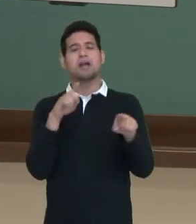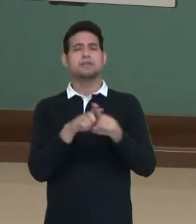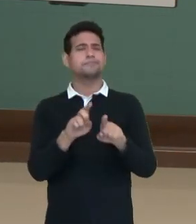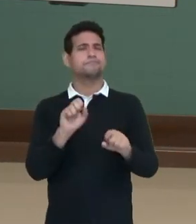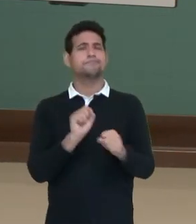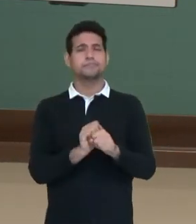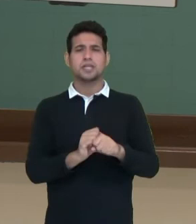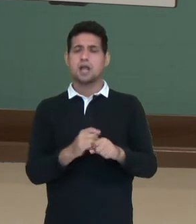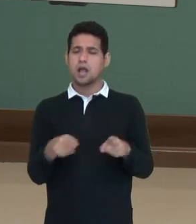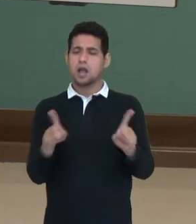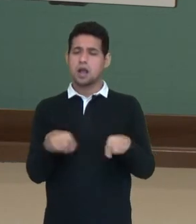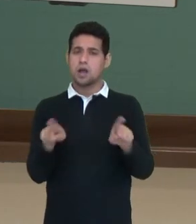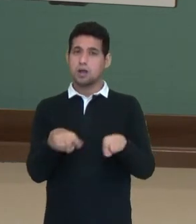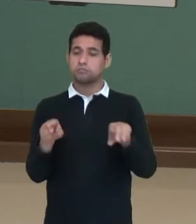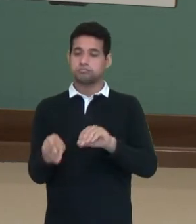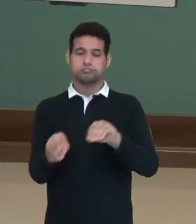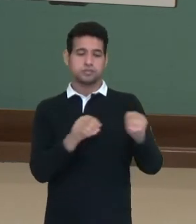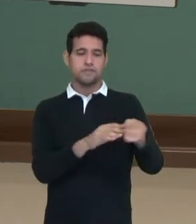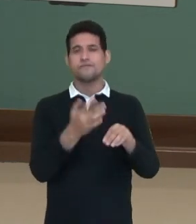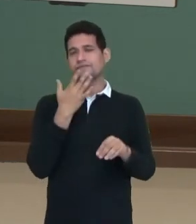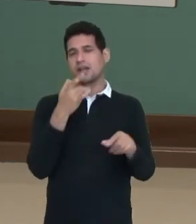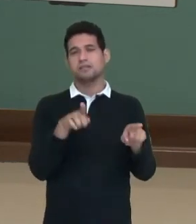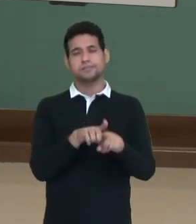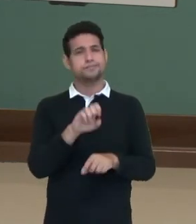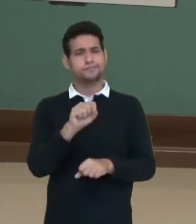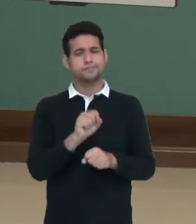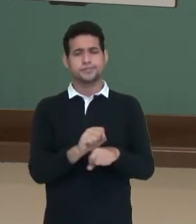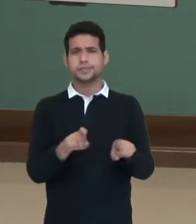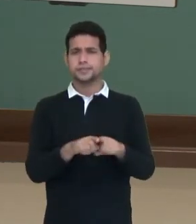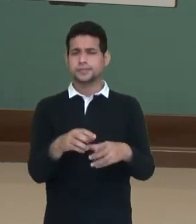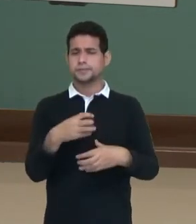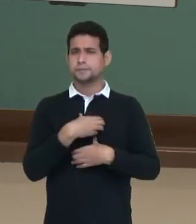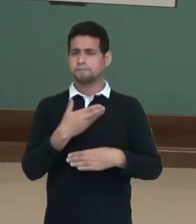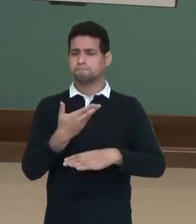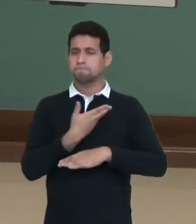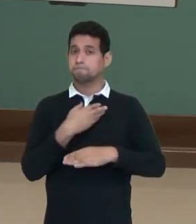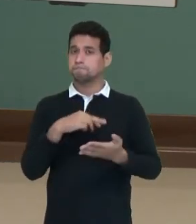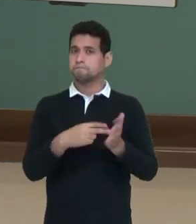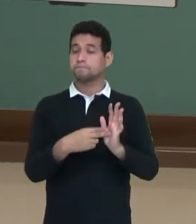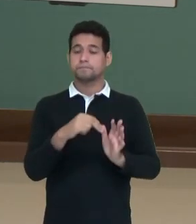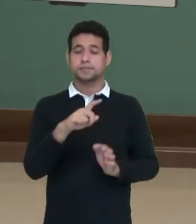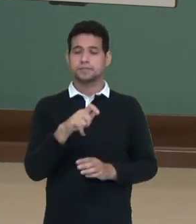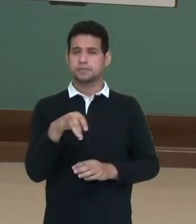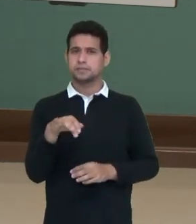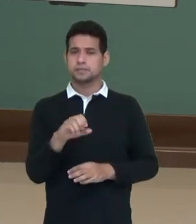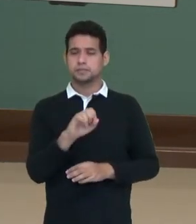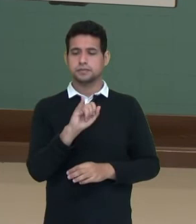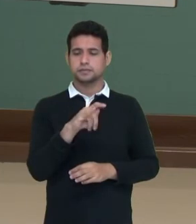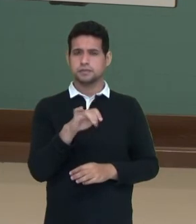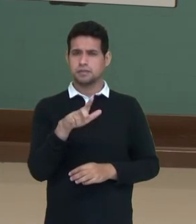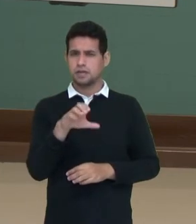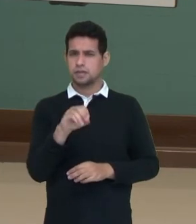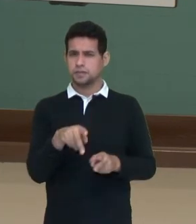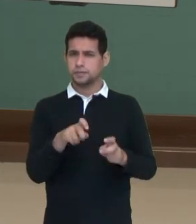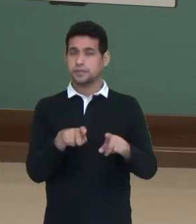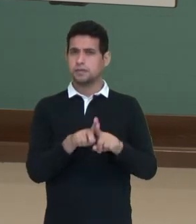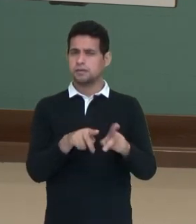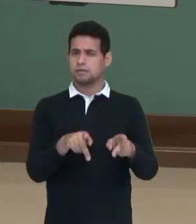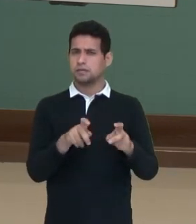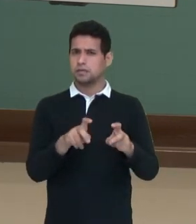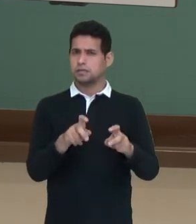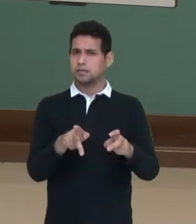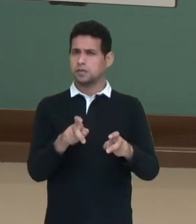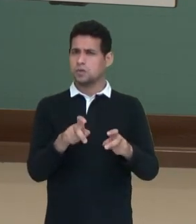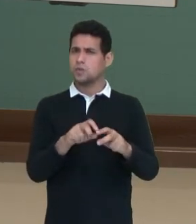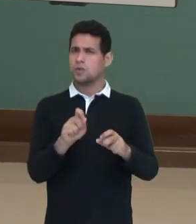para que as rodas se desloquem com mais facilidade nesse tipo de superfície que é o plano inclinado. Então, olha aqui, ó, a gente